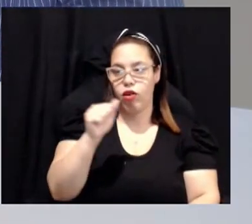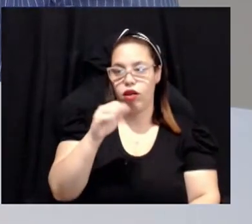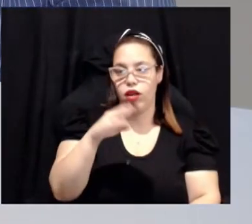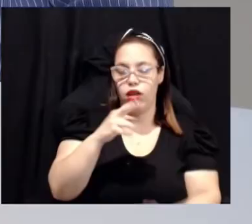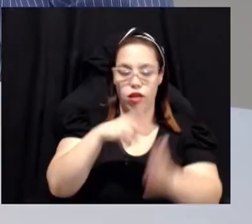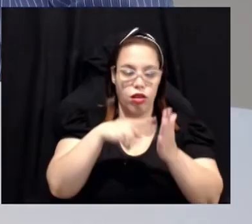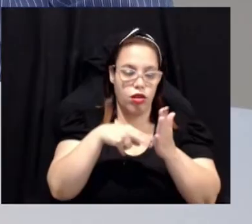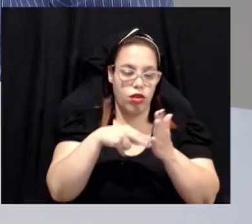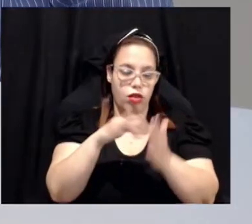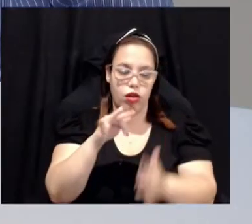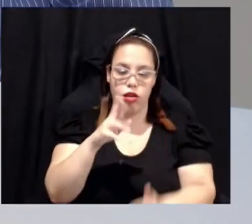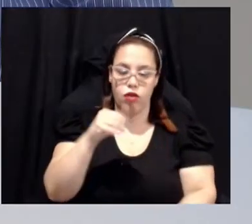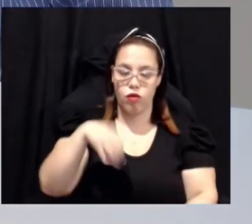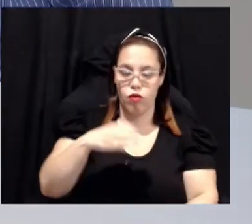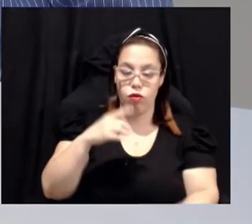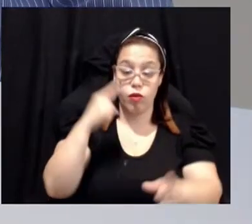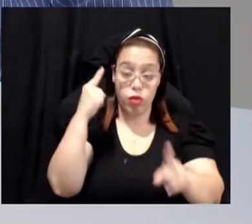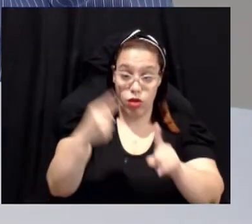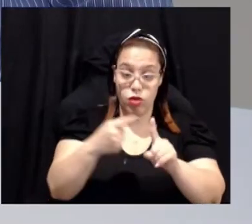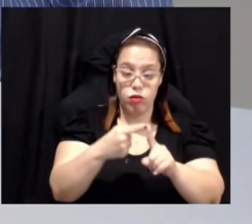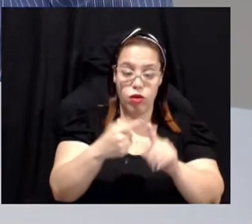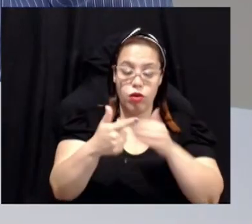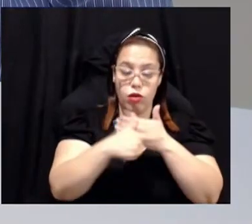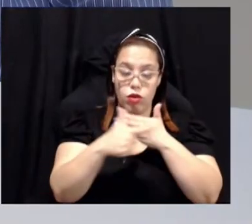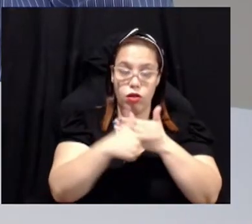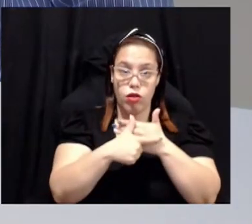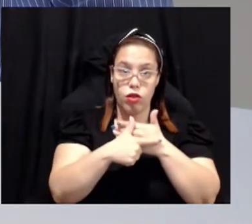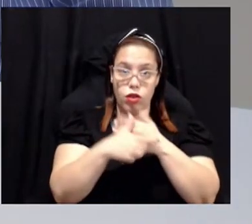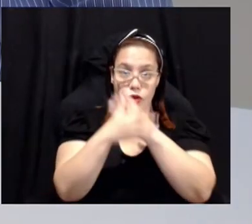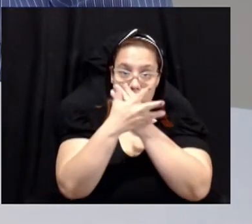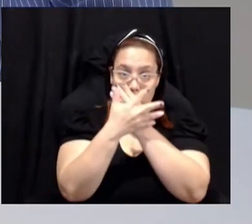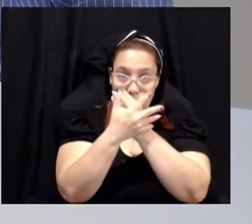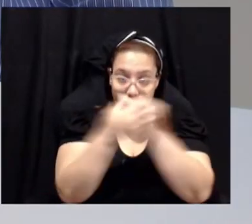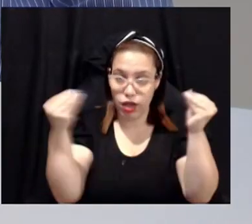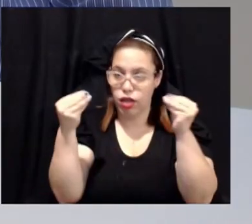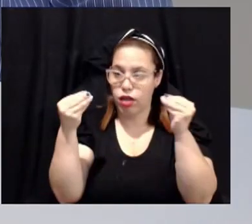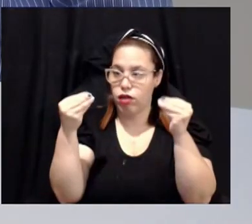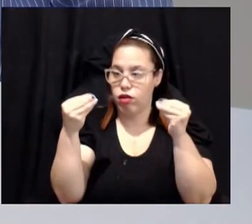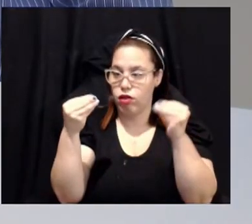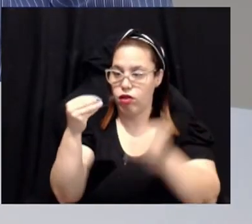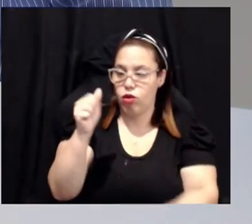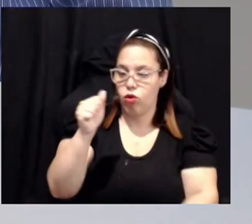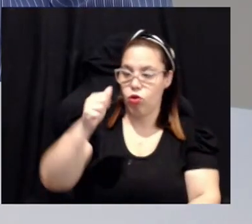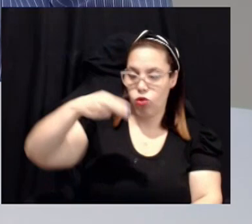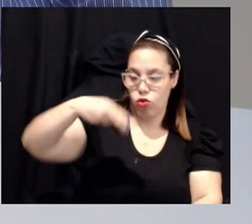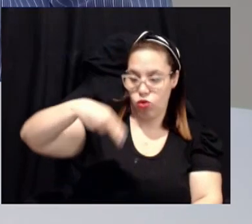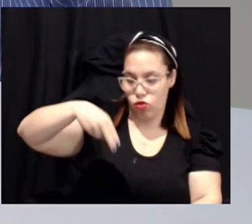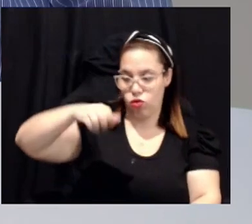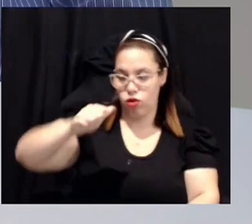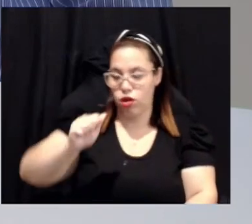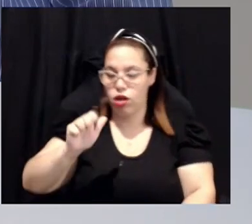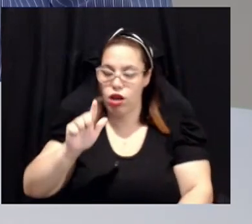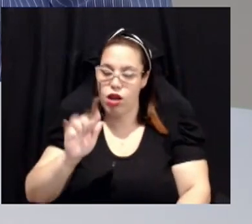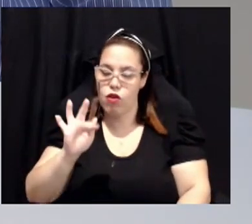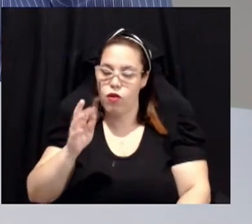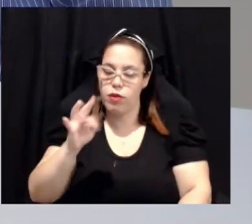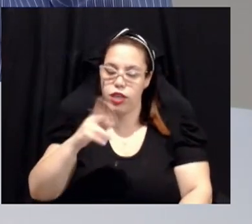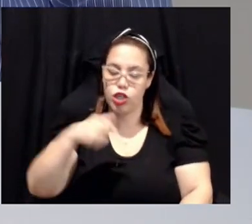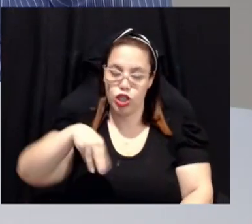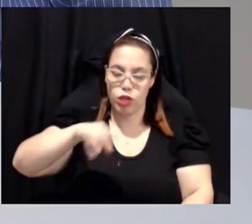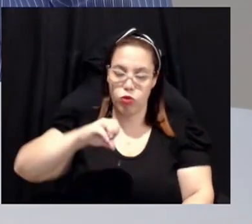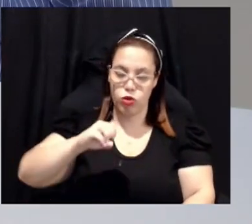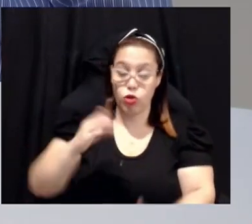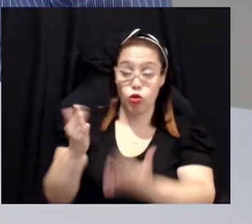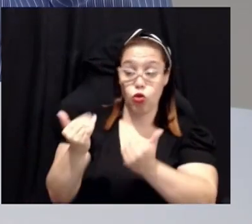está cumprindo o seu papel e quase zerando o analfabetismo entre os jovens até 29 anos. Porém, a